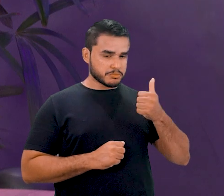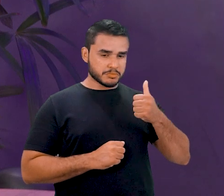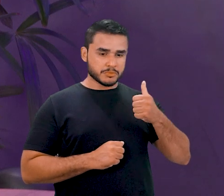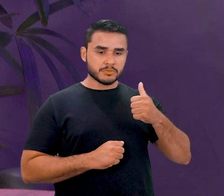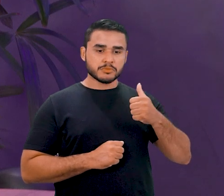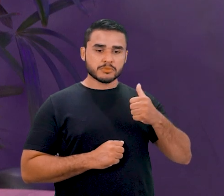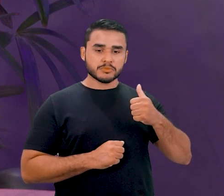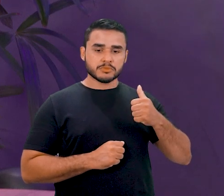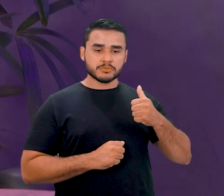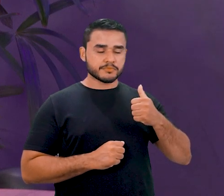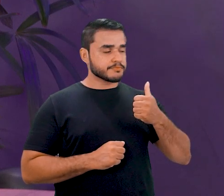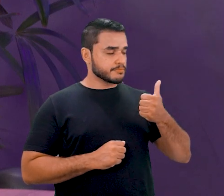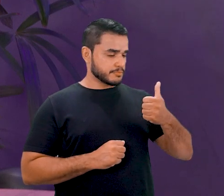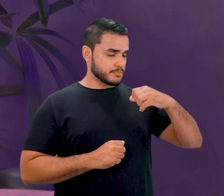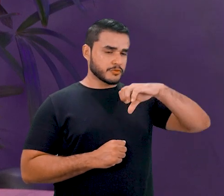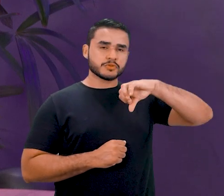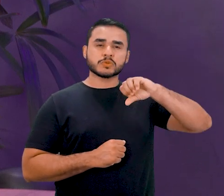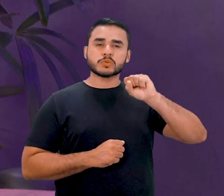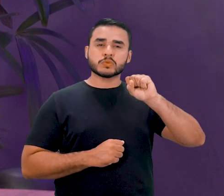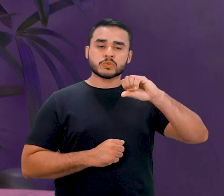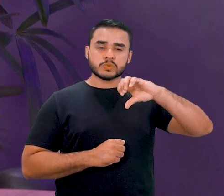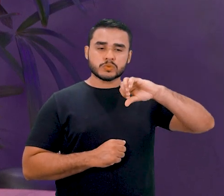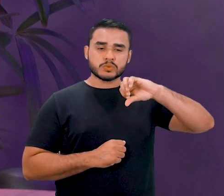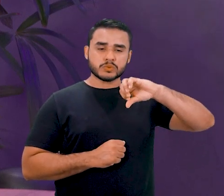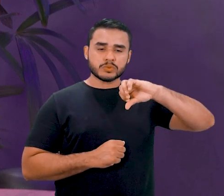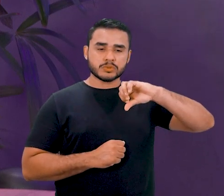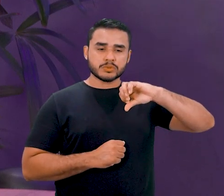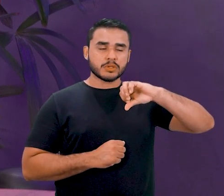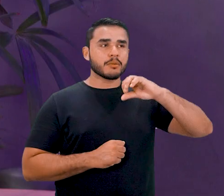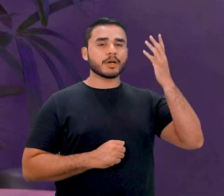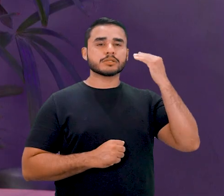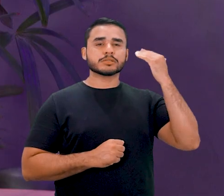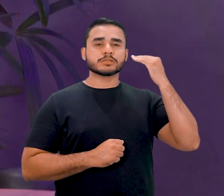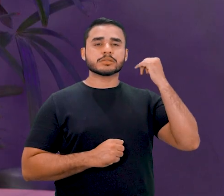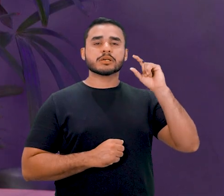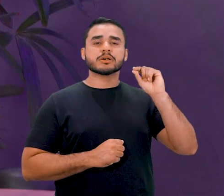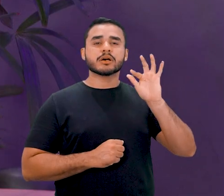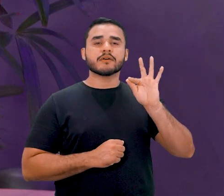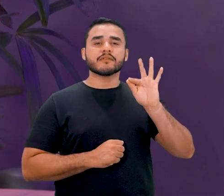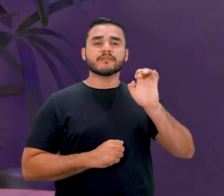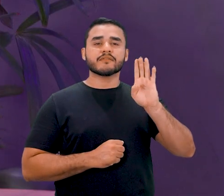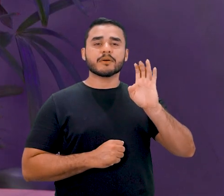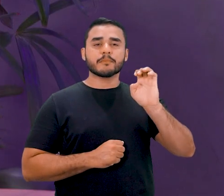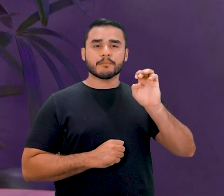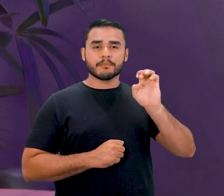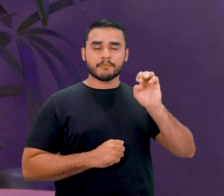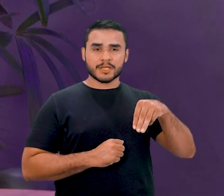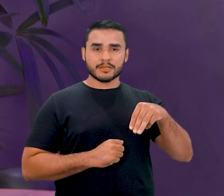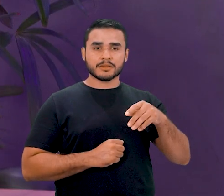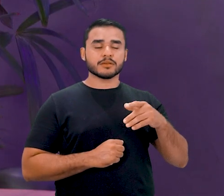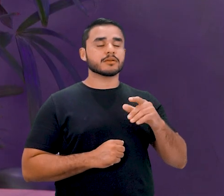sabem o que é o sistema socioeducativo, Com né? certeza. É o que o povo antigamente chamava de FEBEM, né? São instituições que acolhem adolescentes que